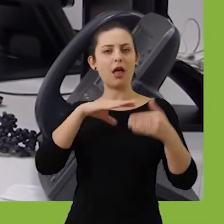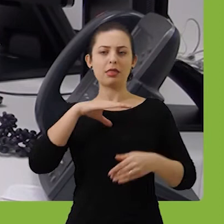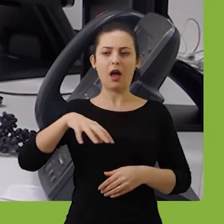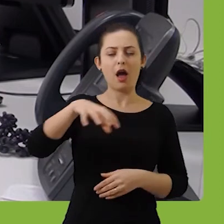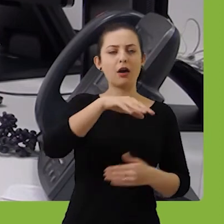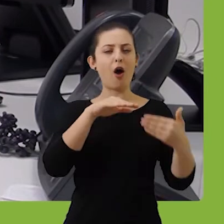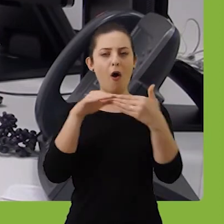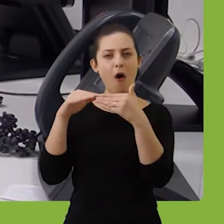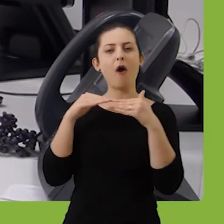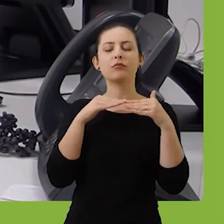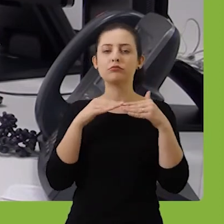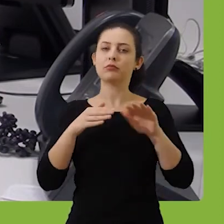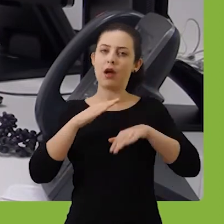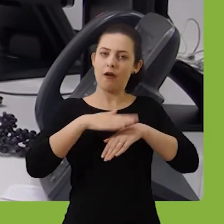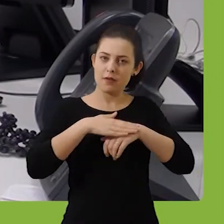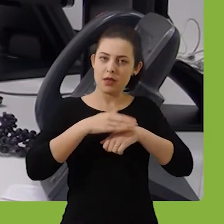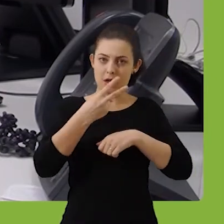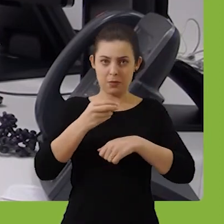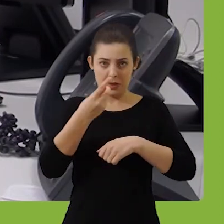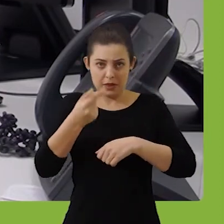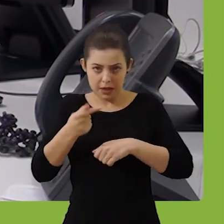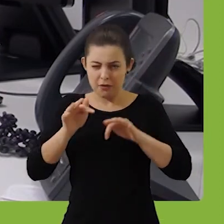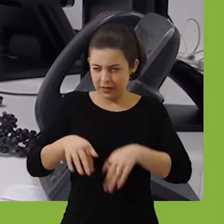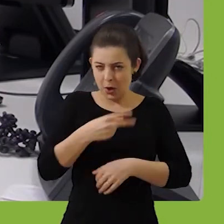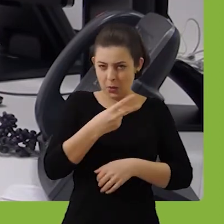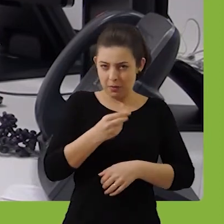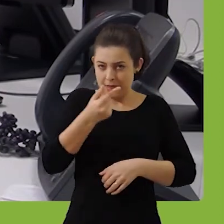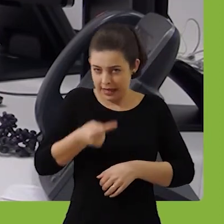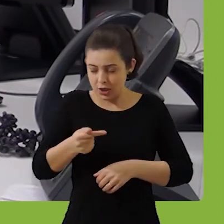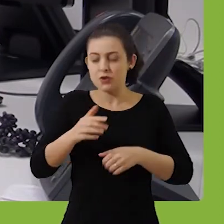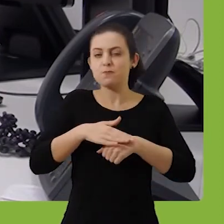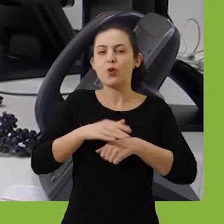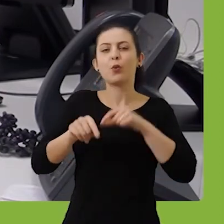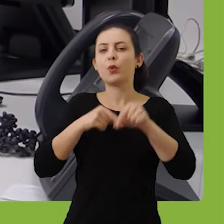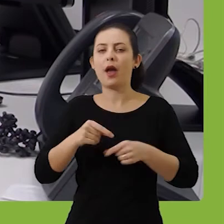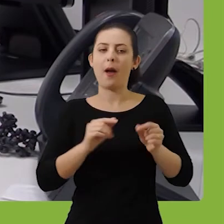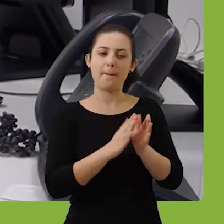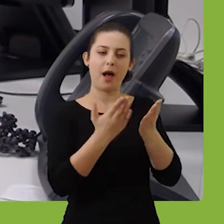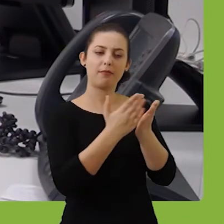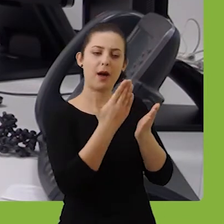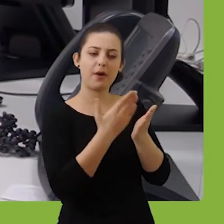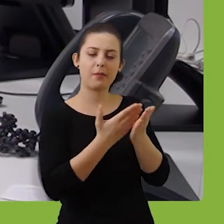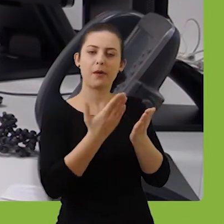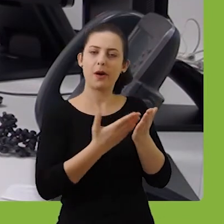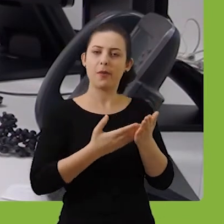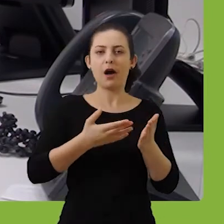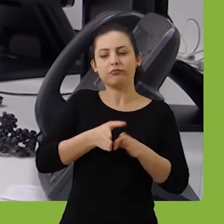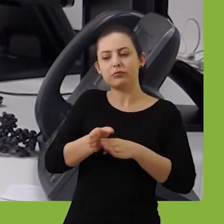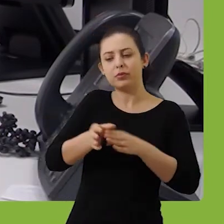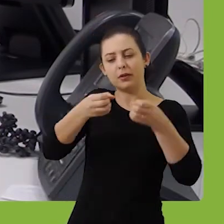municípios. Nós produzimos em 2017, no final de 2017, um manual de avaliação de portais